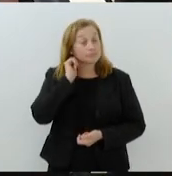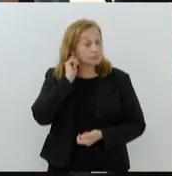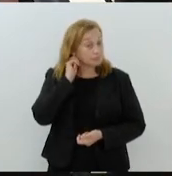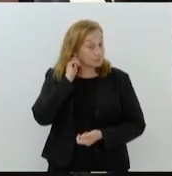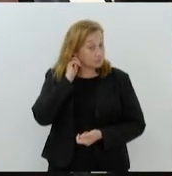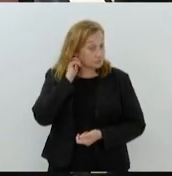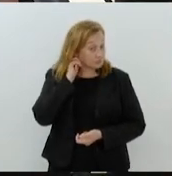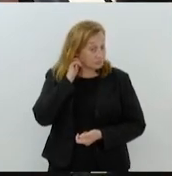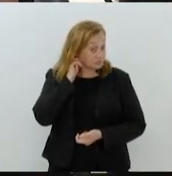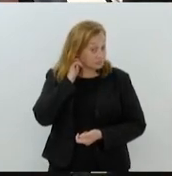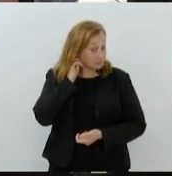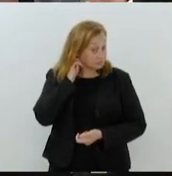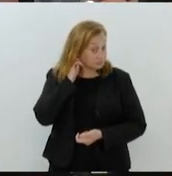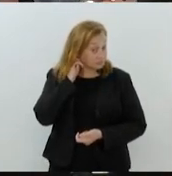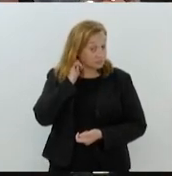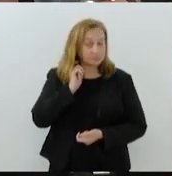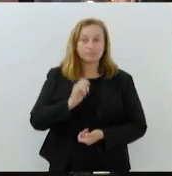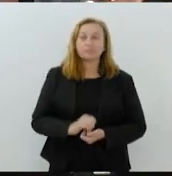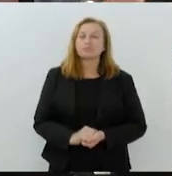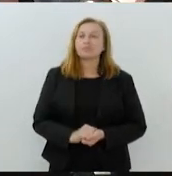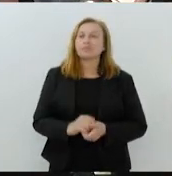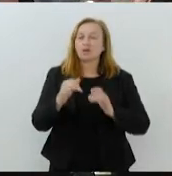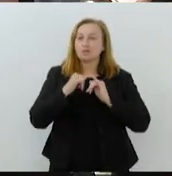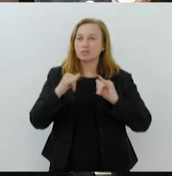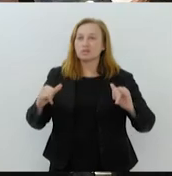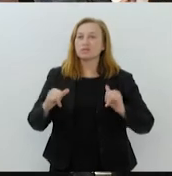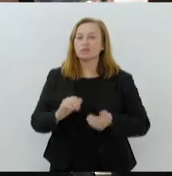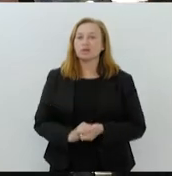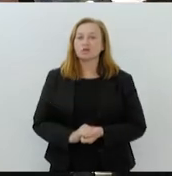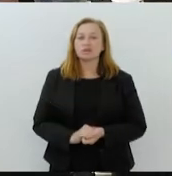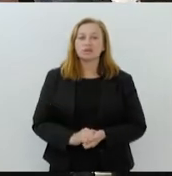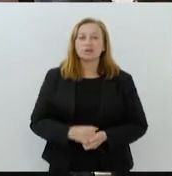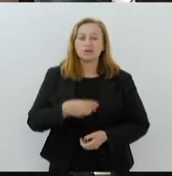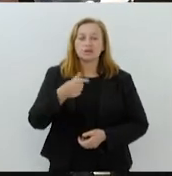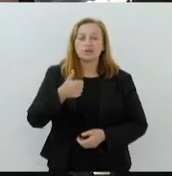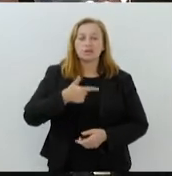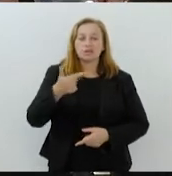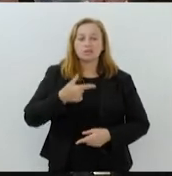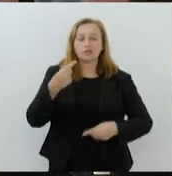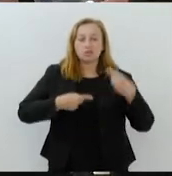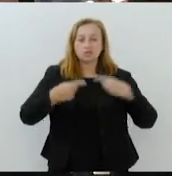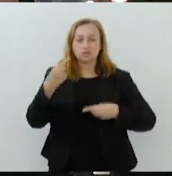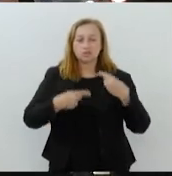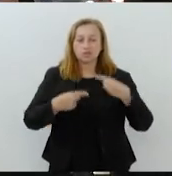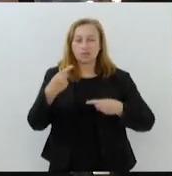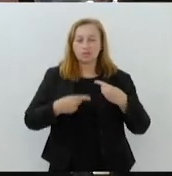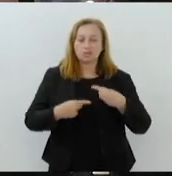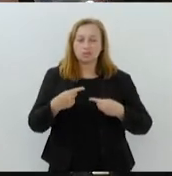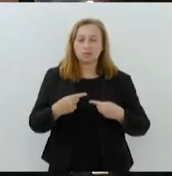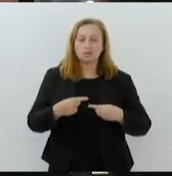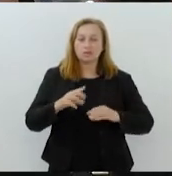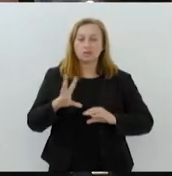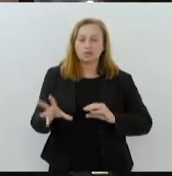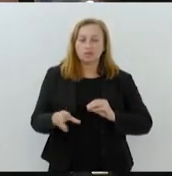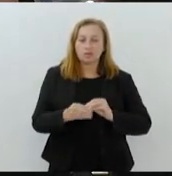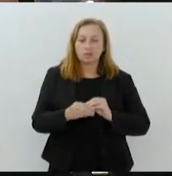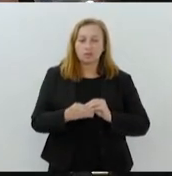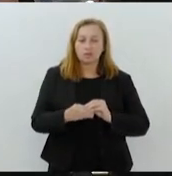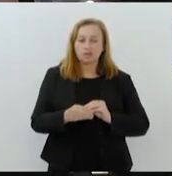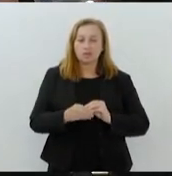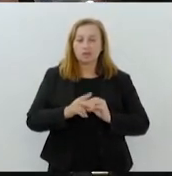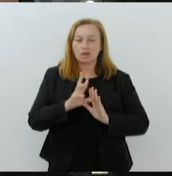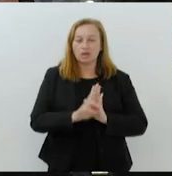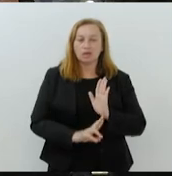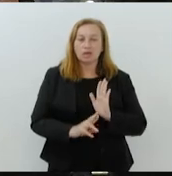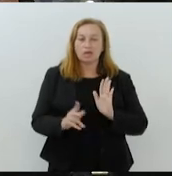Não, apoiamento. Anuncio, em tramitação ordinária, em segunda discussão, redação do vencido, assim emendada.